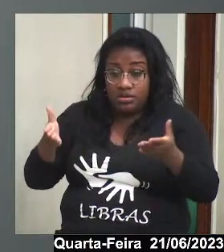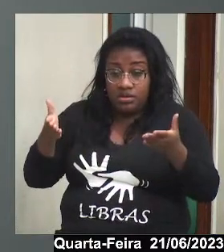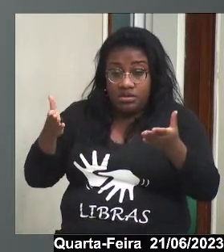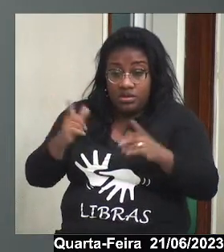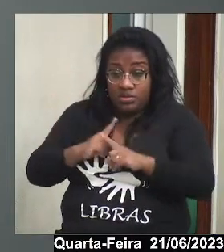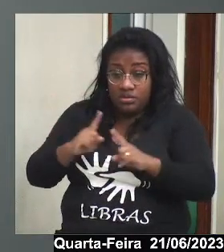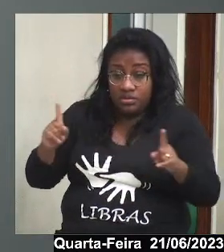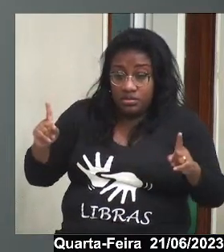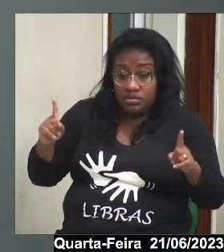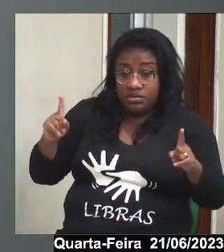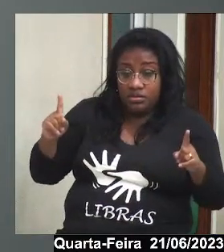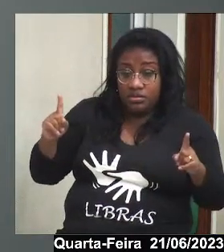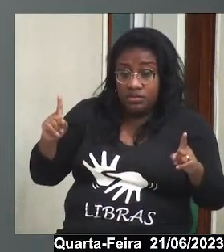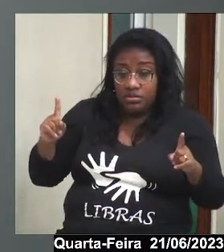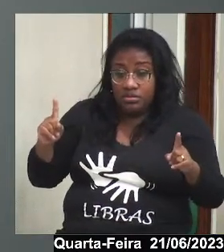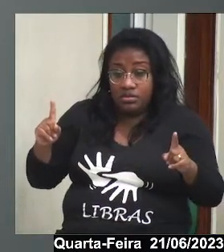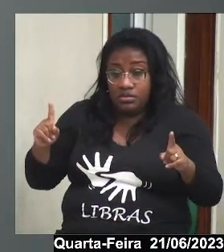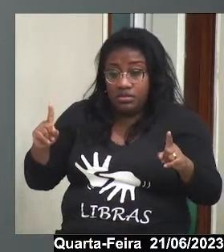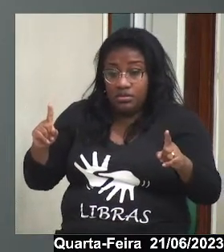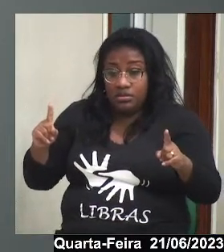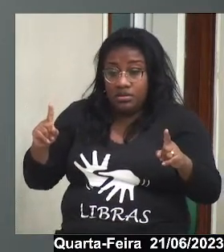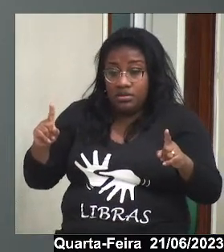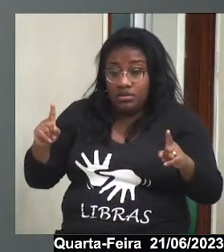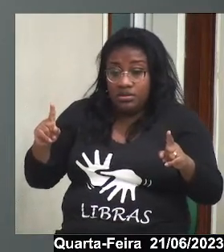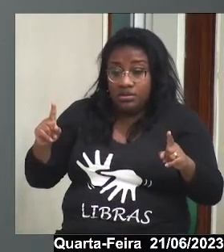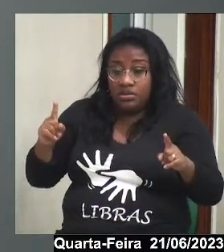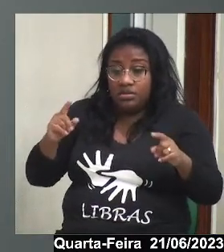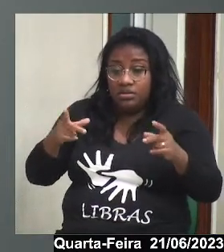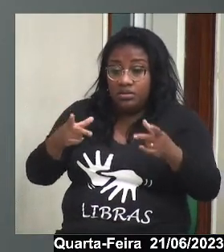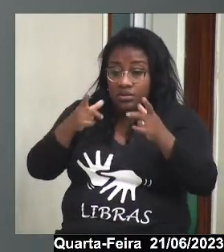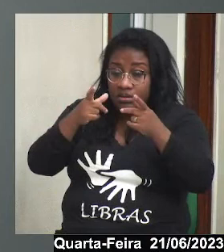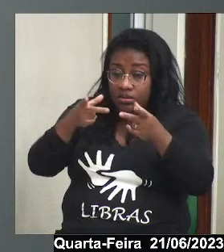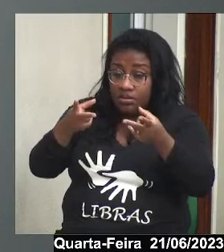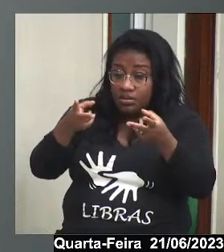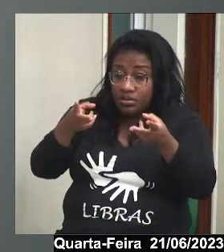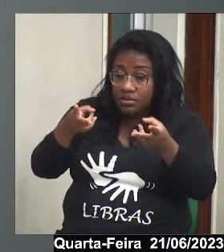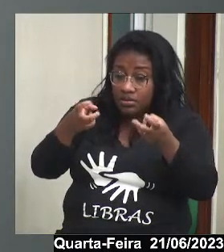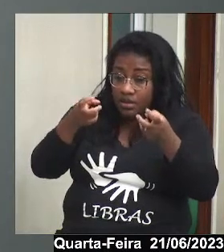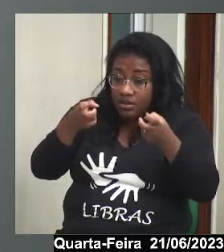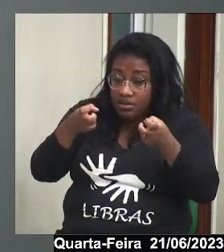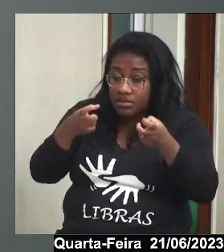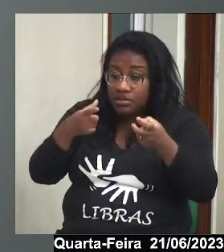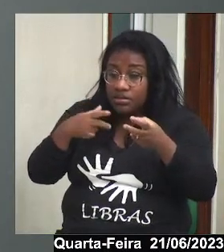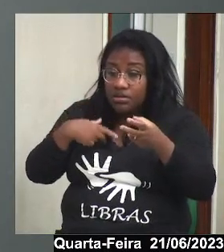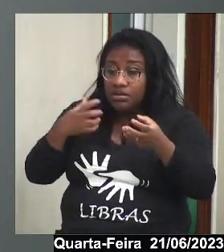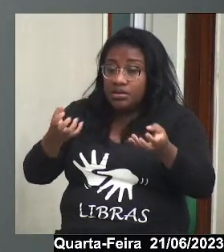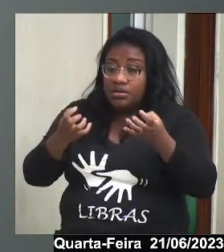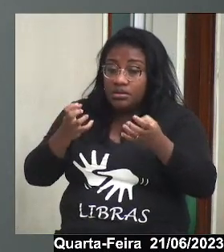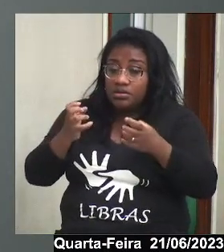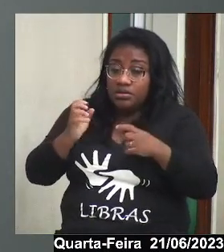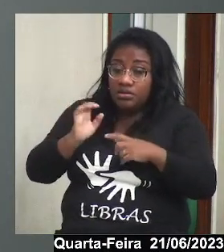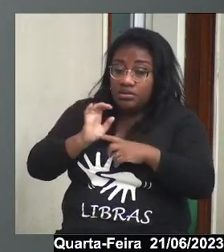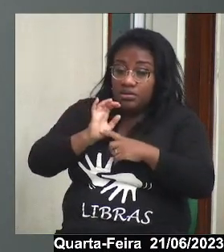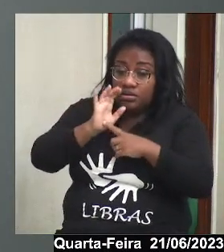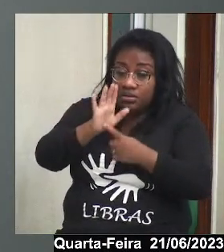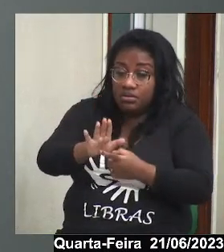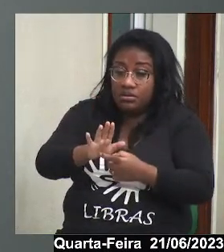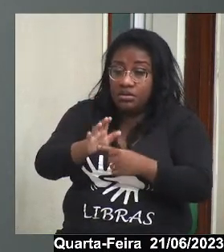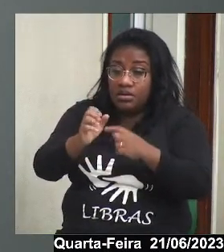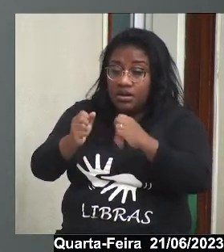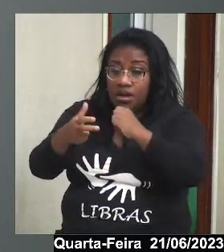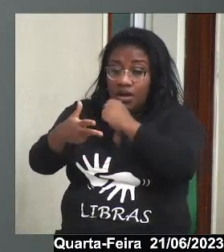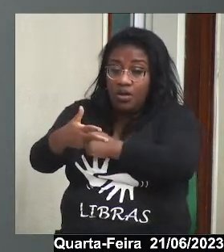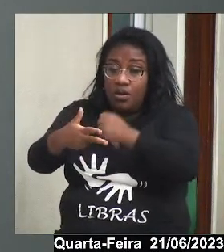Pinheirinho, Itatuba, a região do centro e os bairros adjacentes, que dê essa atenção. Tá? Eu estou me colocando à disposição aqui enquanto